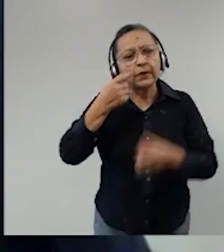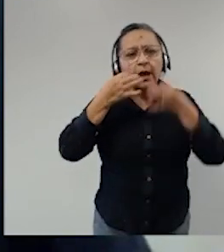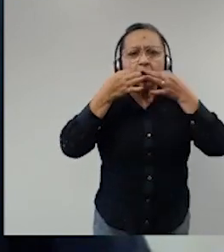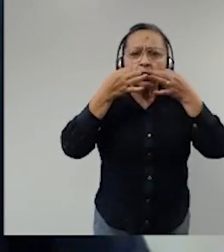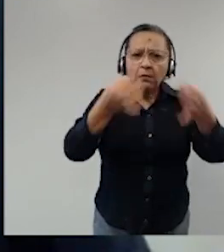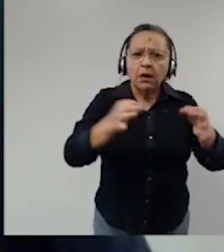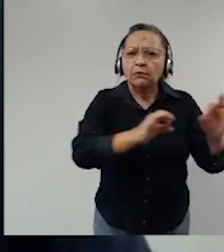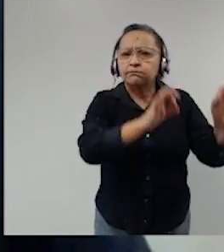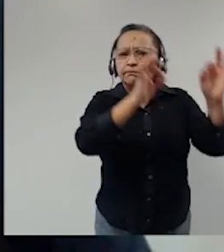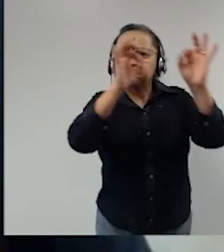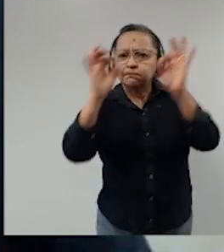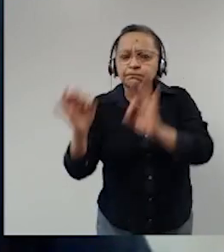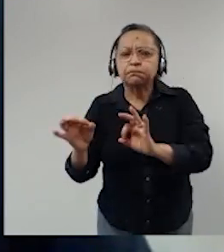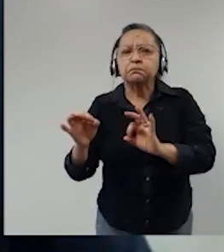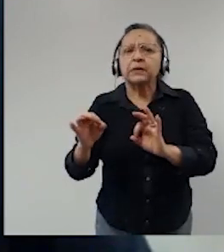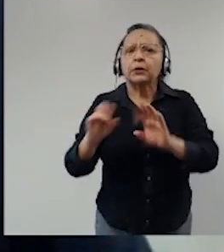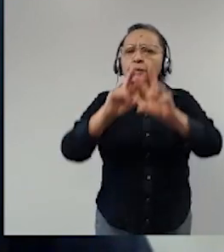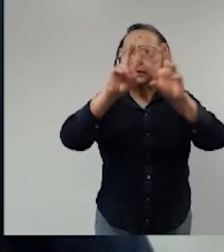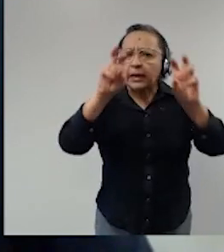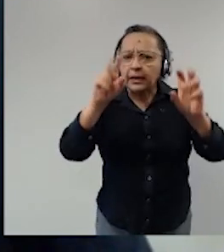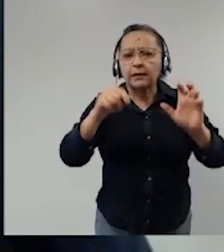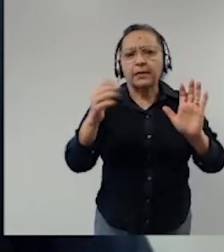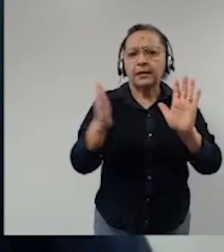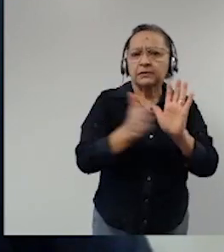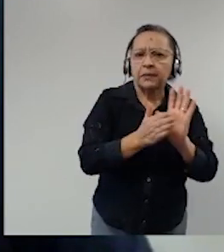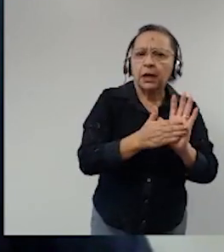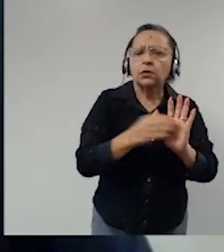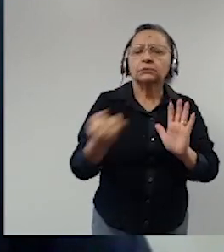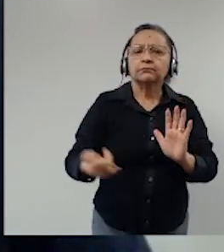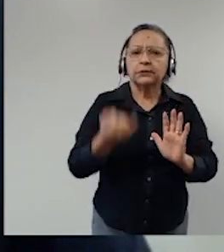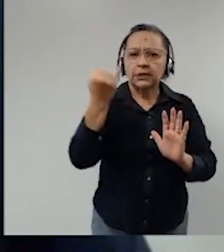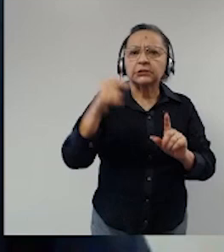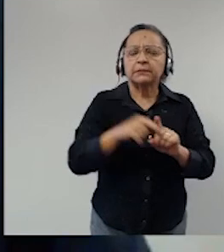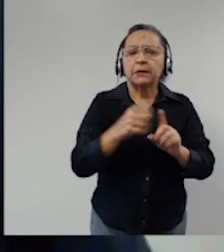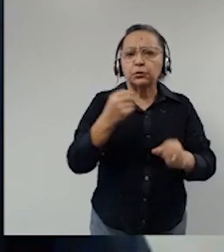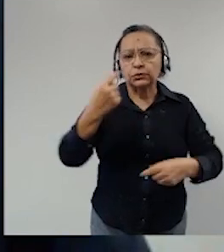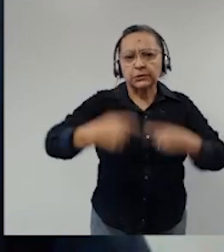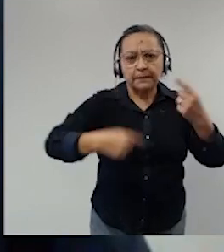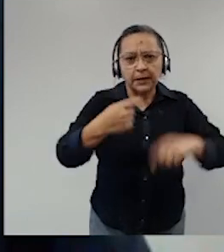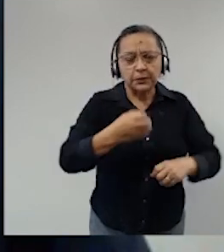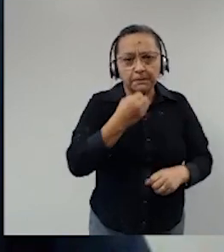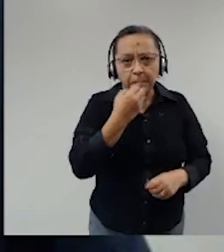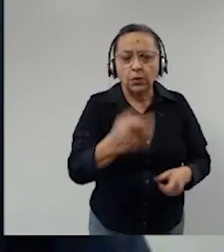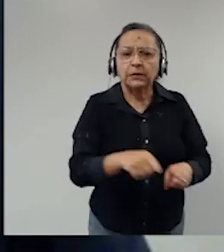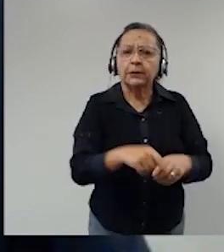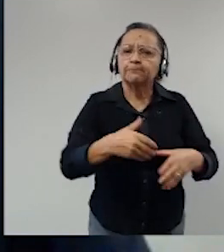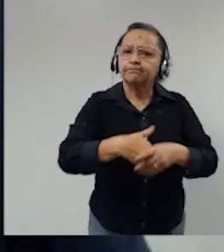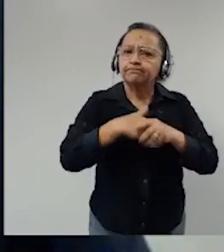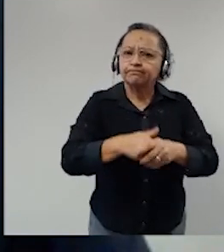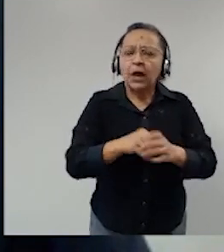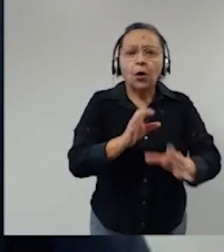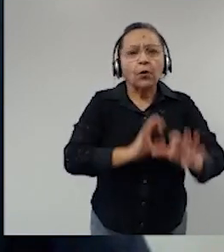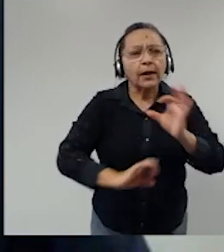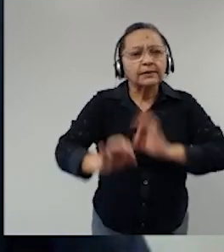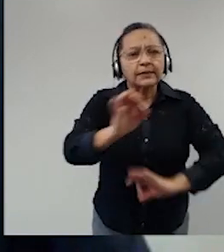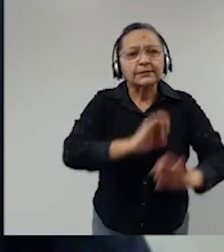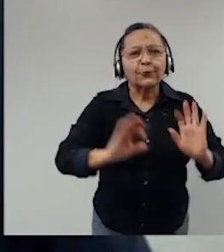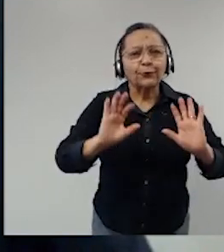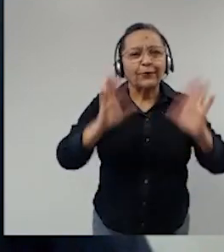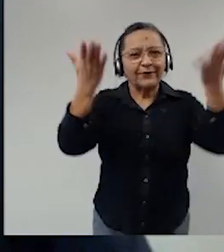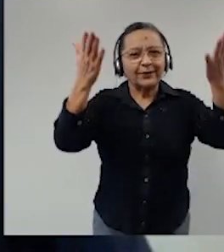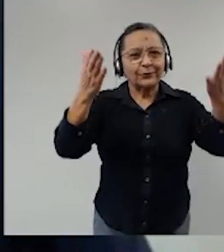dos debates e cumprimentar especialmente a organização do evento por ter conseguido, em pouco